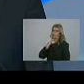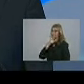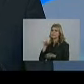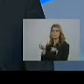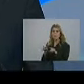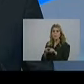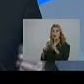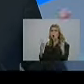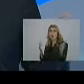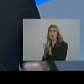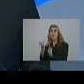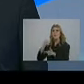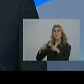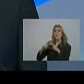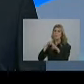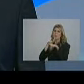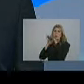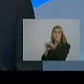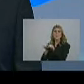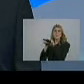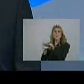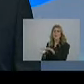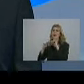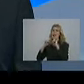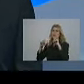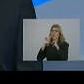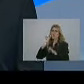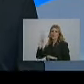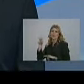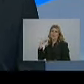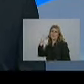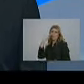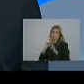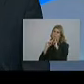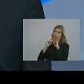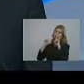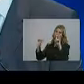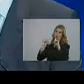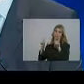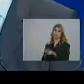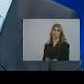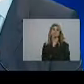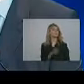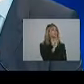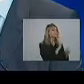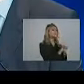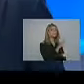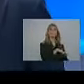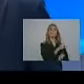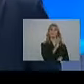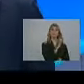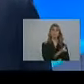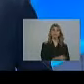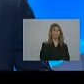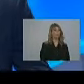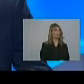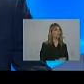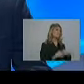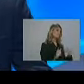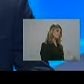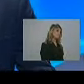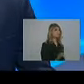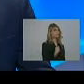violência naquelas manifestações trágicas que vimos na Câmara de Vereadores. Sua réplica. Olha, Crivella, se tem uma coisa que eu